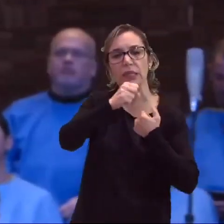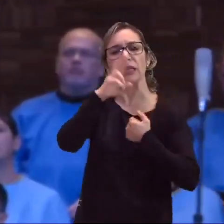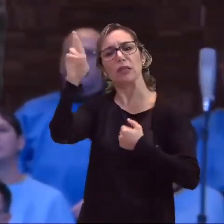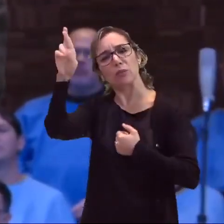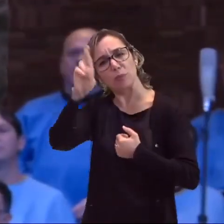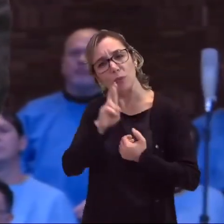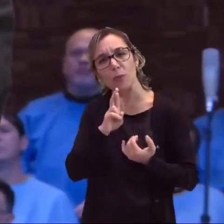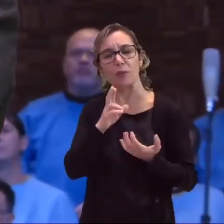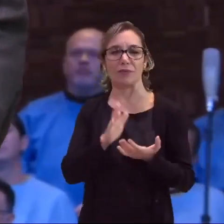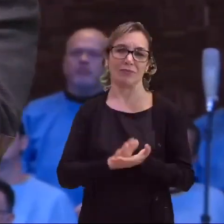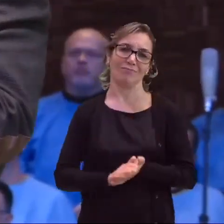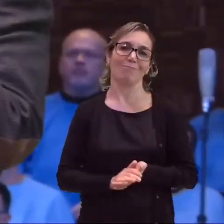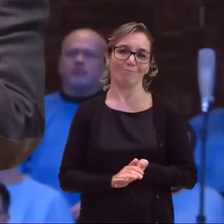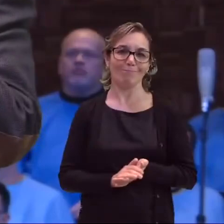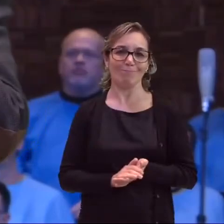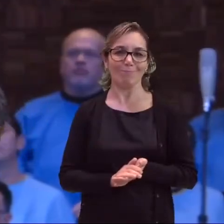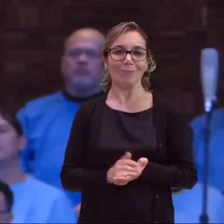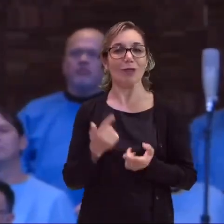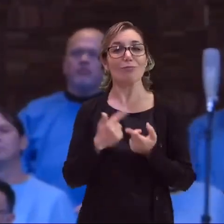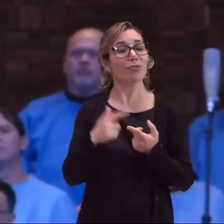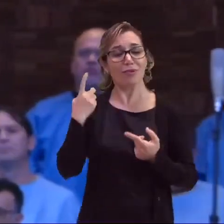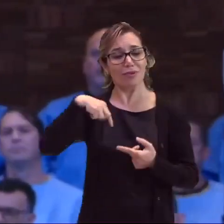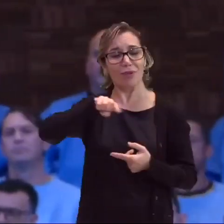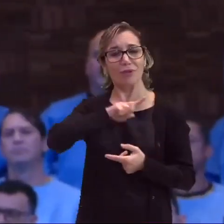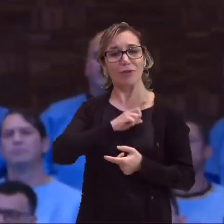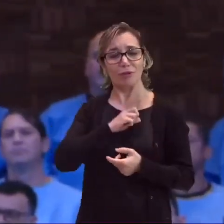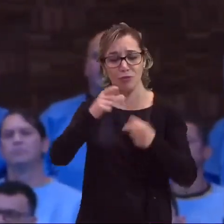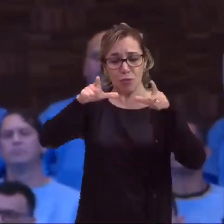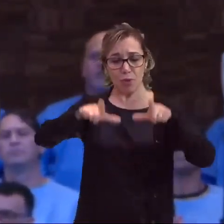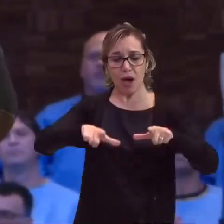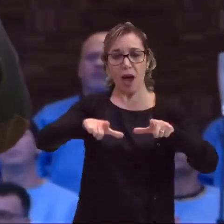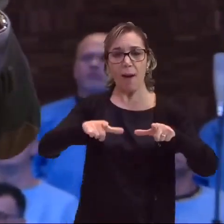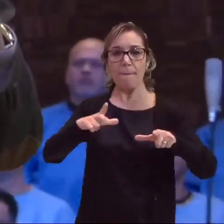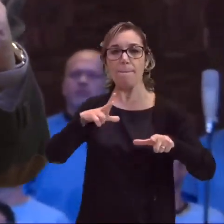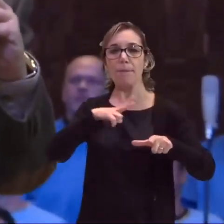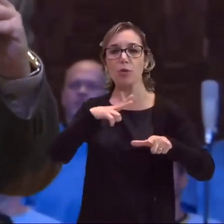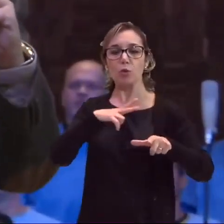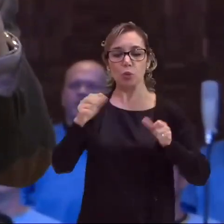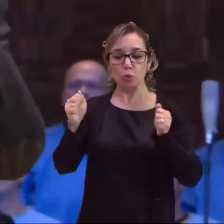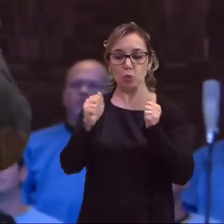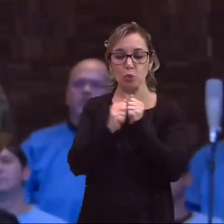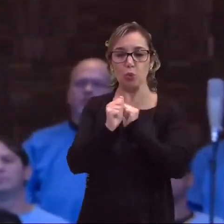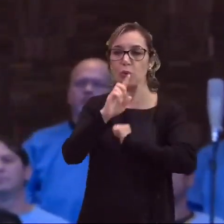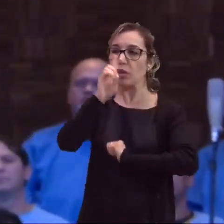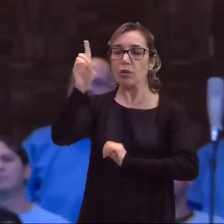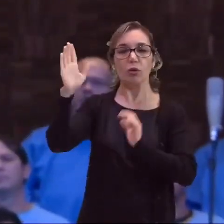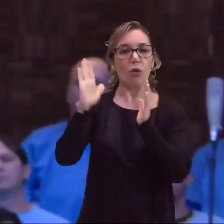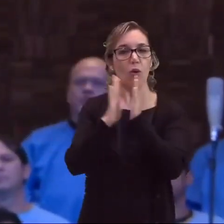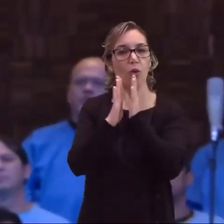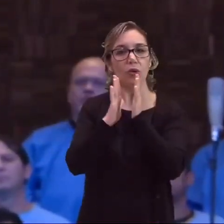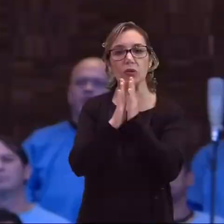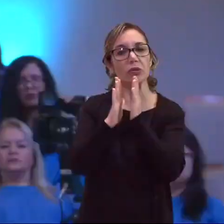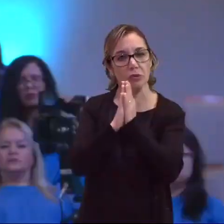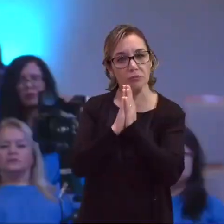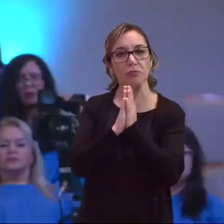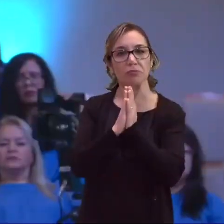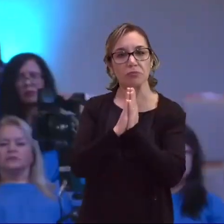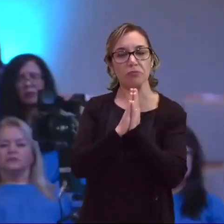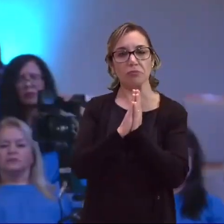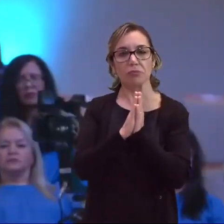e números para vocês lugar onde nós estamos nós conseguimos pela graça de Deus